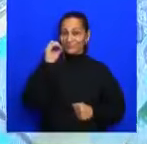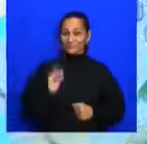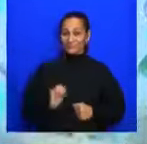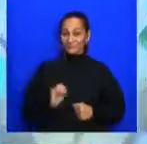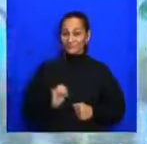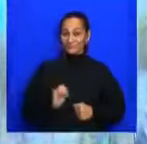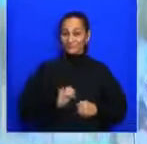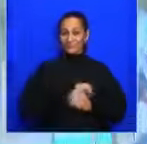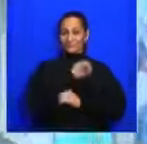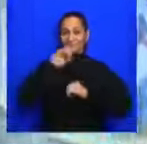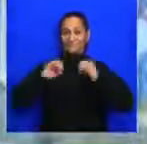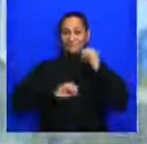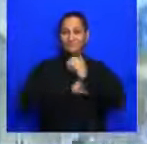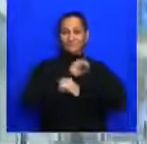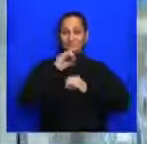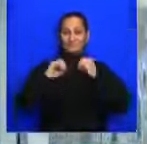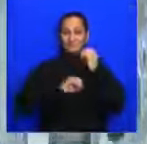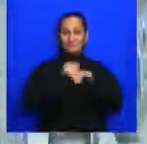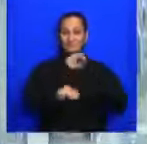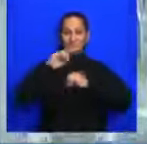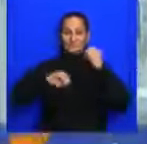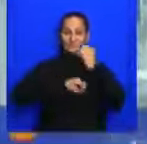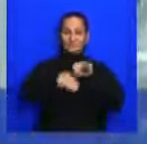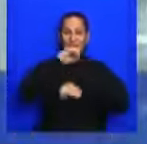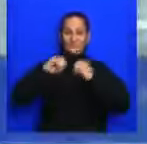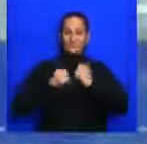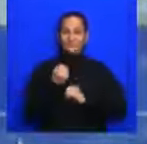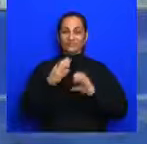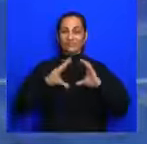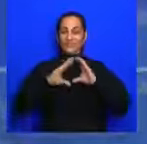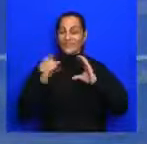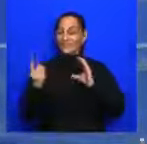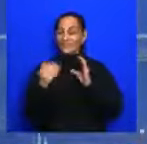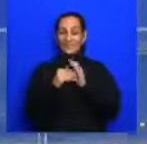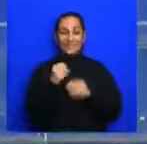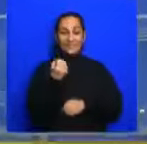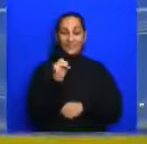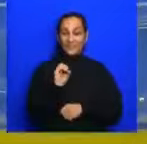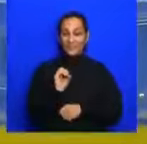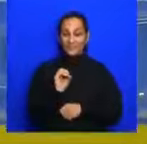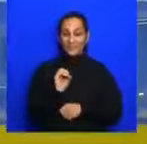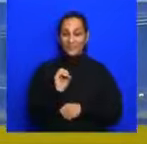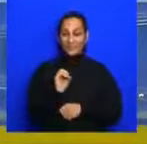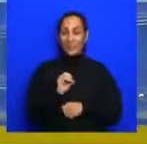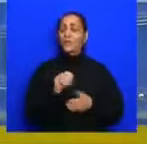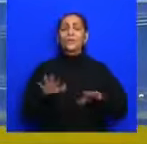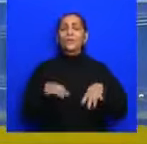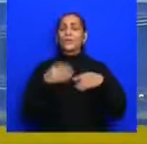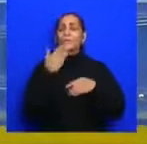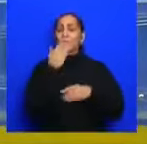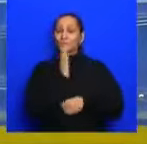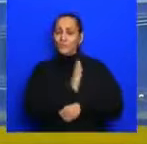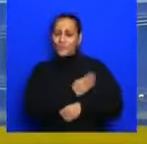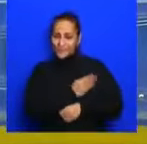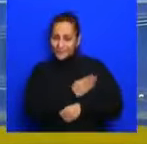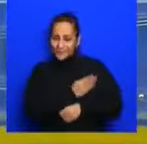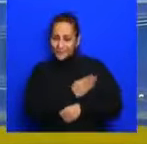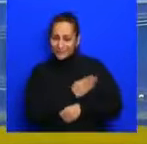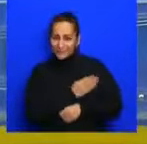valendo. Globo recarregado, embaralhando, 80 bolas numeradas de 0 a 80. Qual é o seu time do